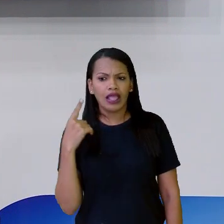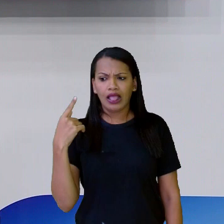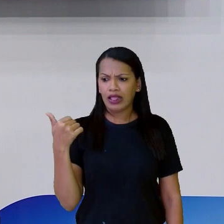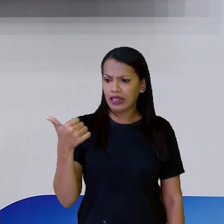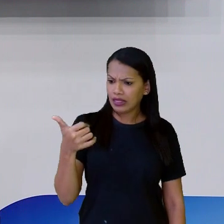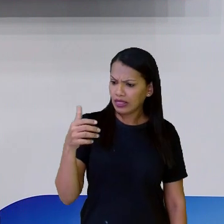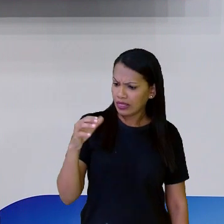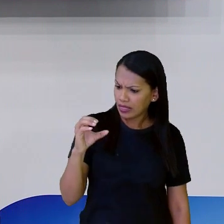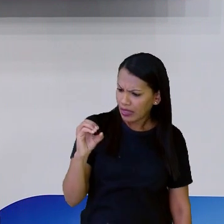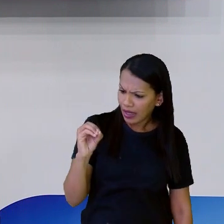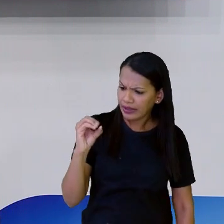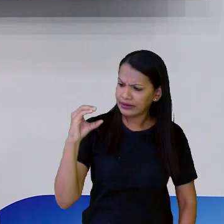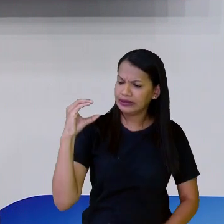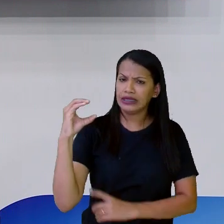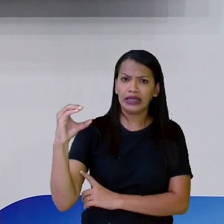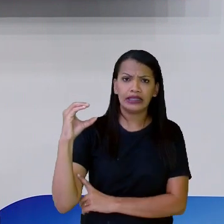centenas,